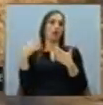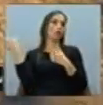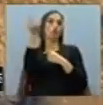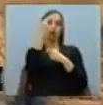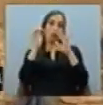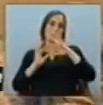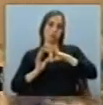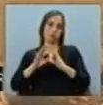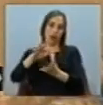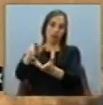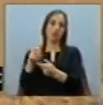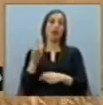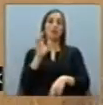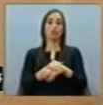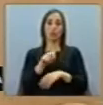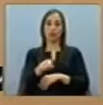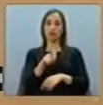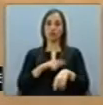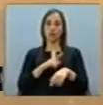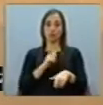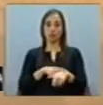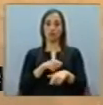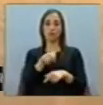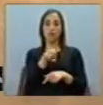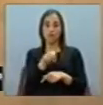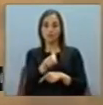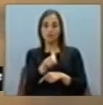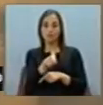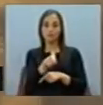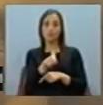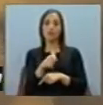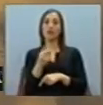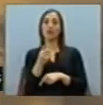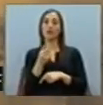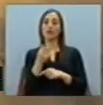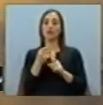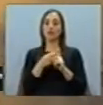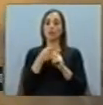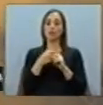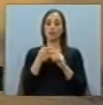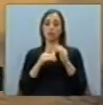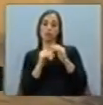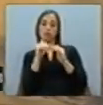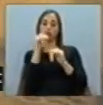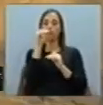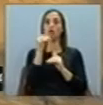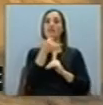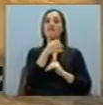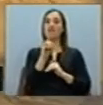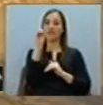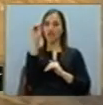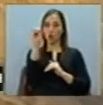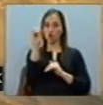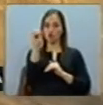e nessa altura esta cúpula vulcânica de Tarsis estava situada a cerca de 20 graus norte de Marte.